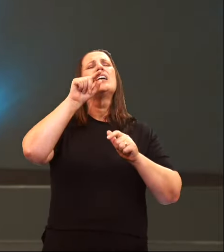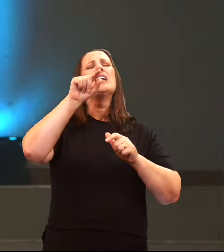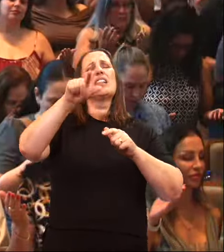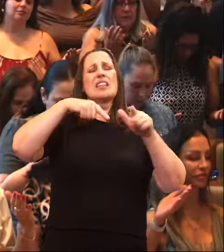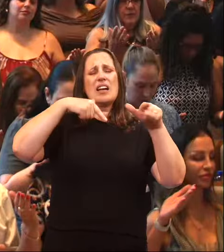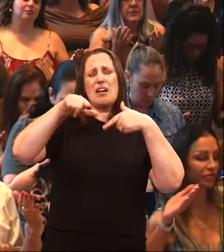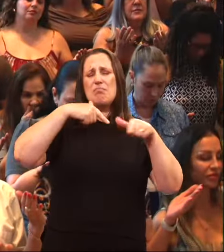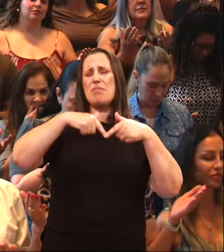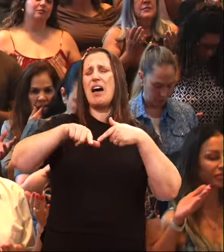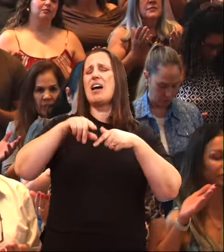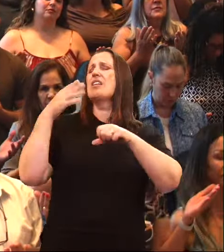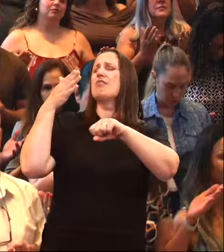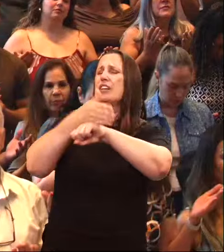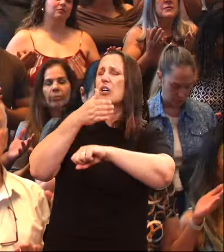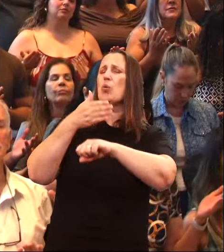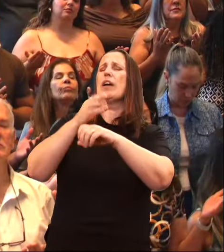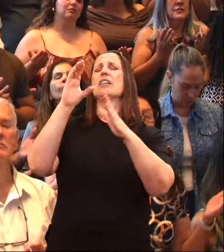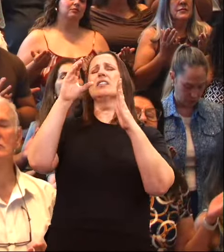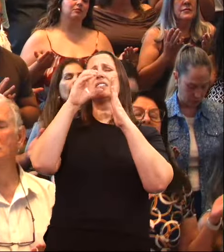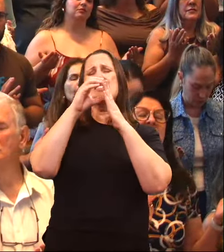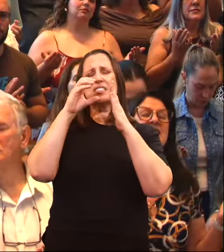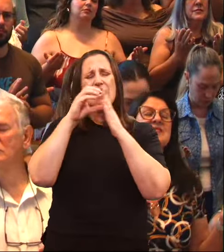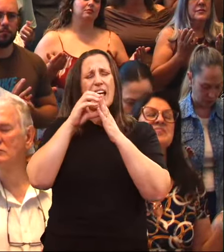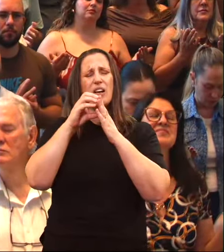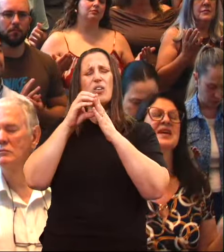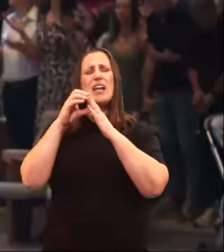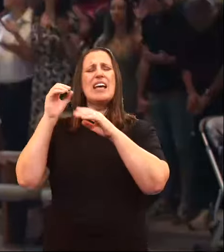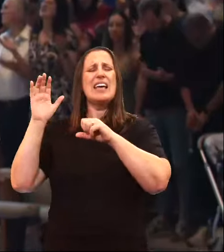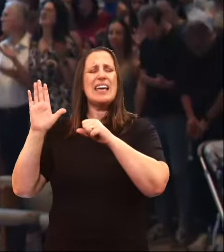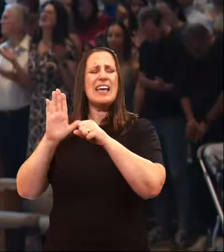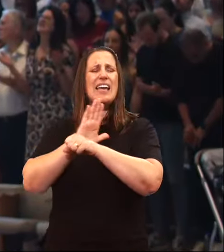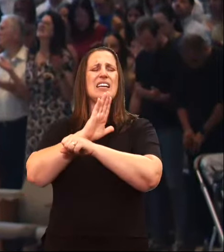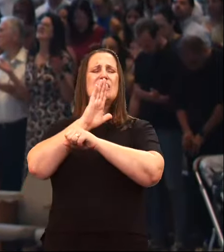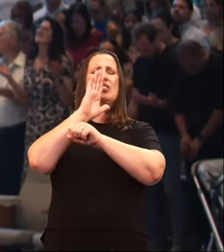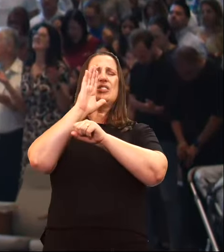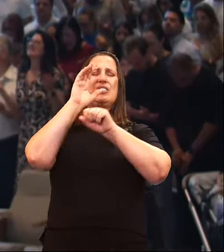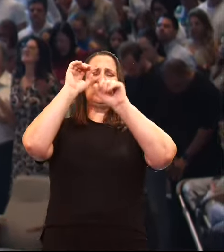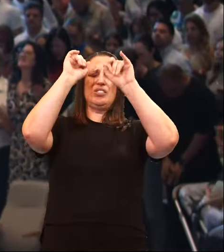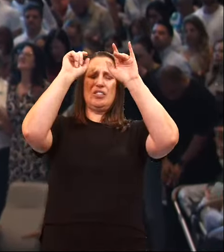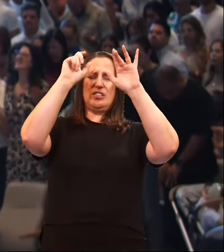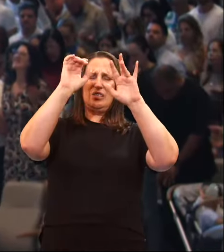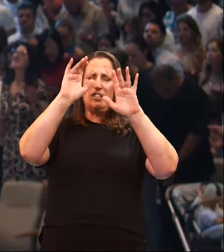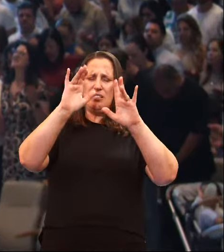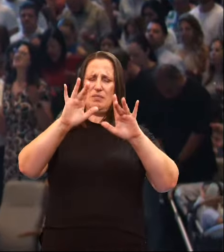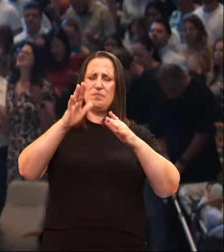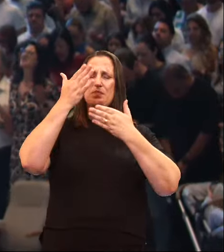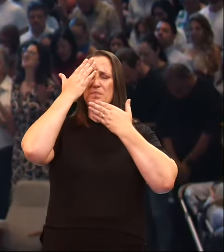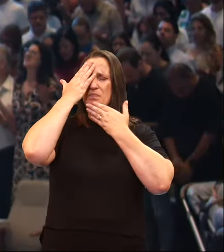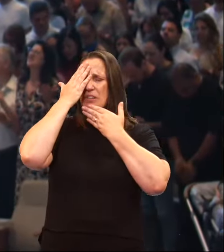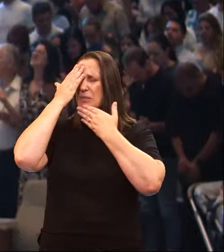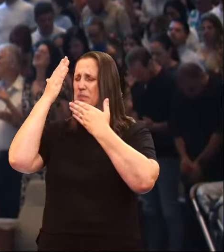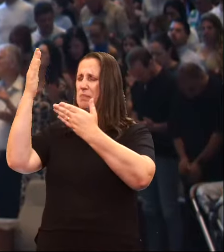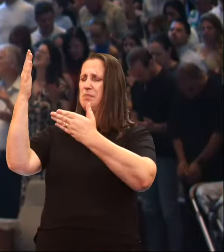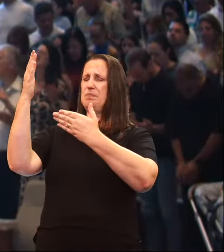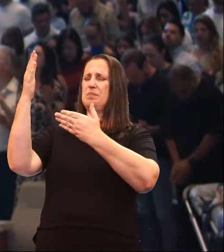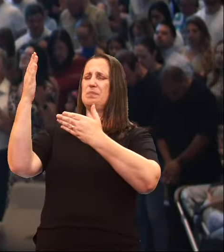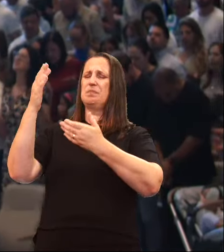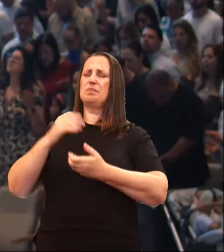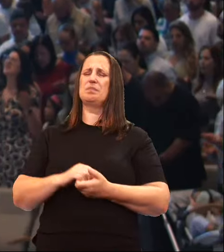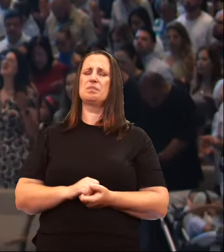eles frequentam, a célula que eles fazem parte, as comunidades que eles participam, enche de gratidão,